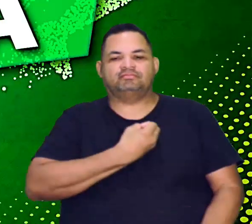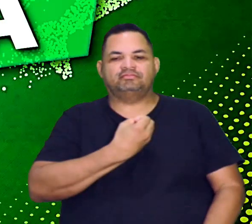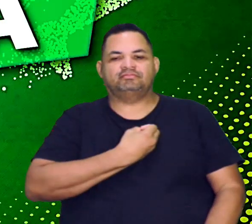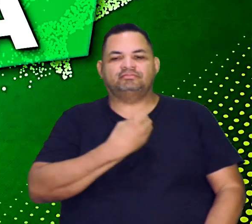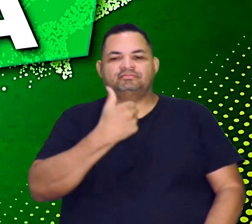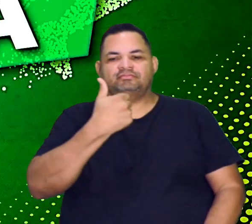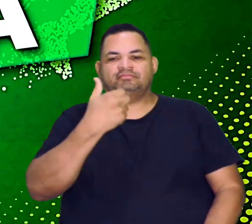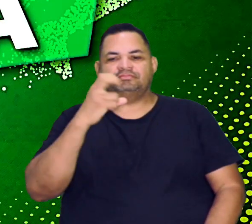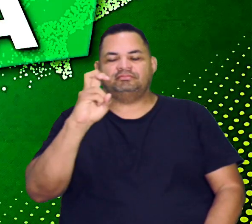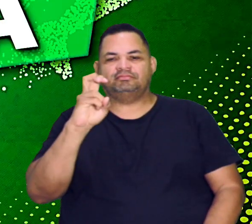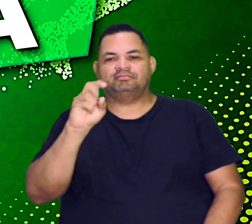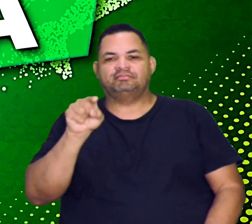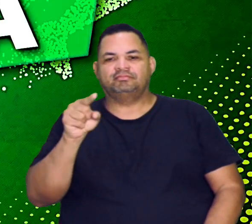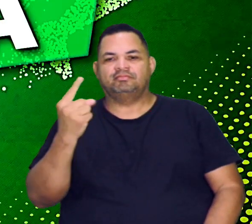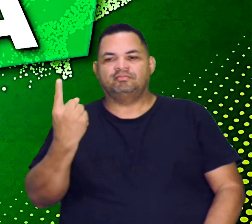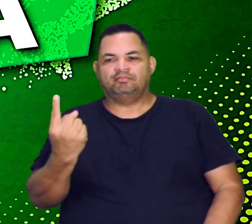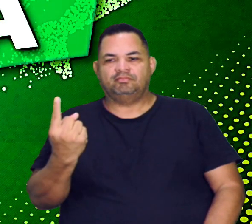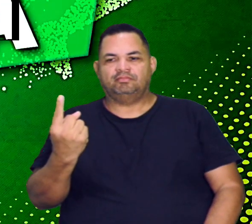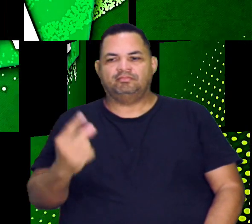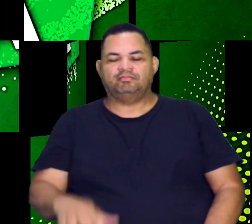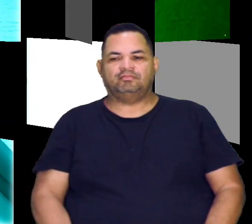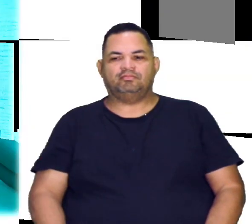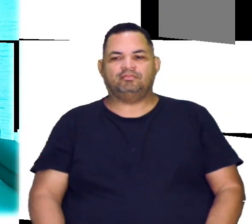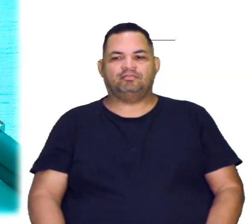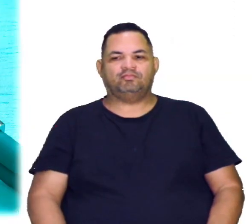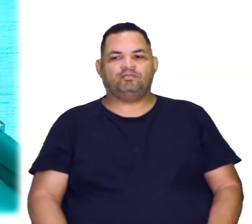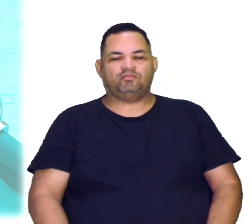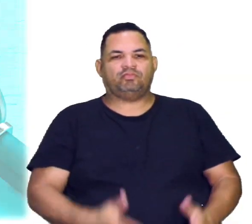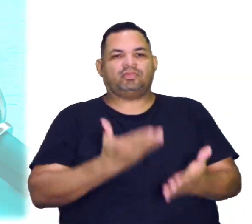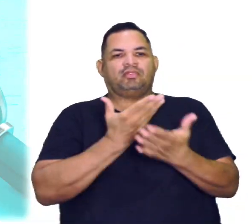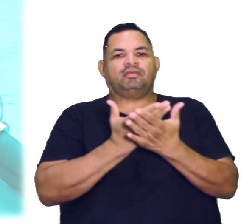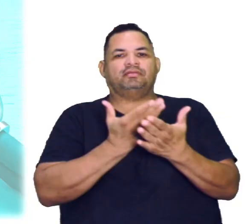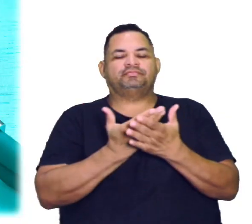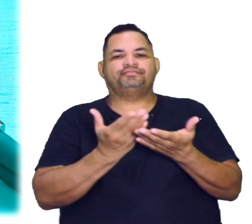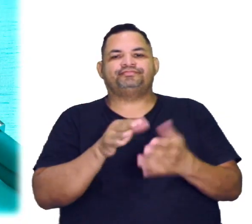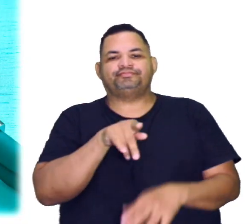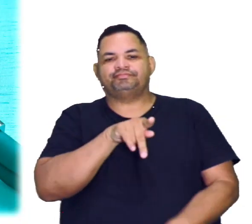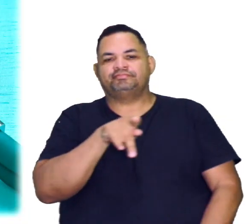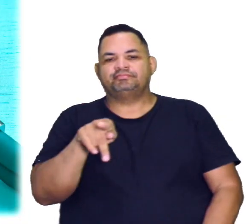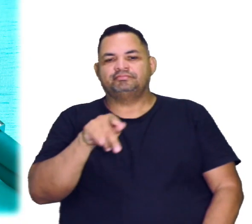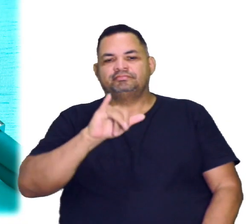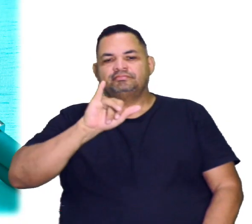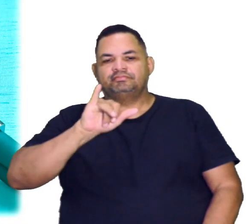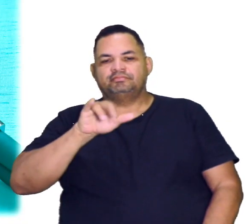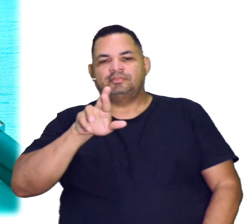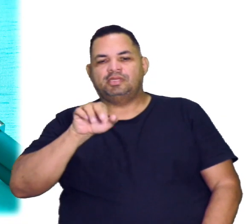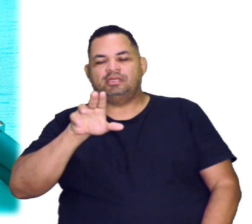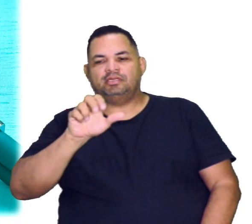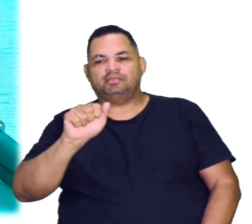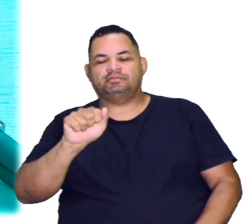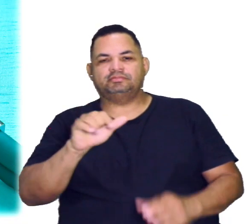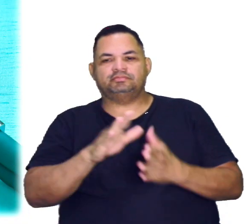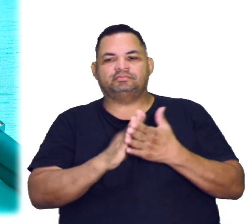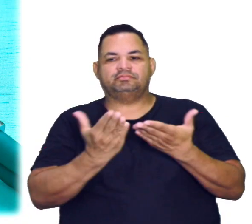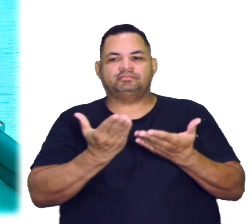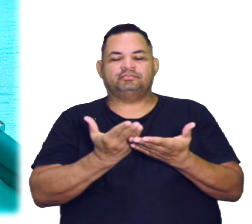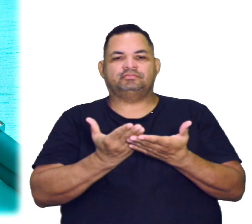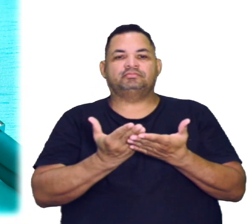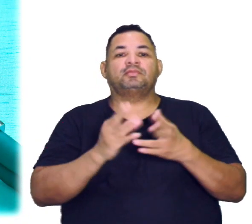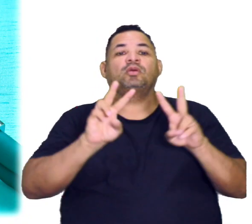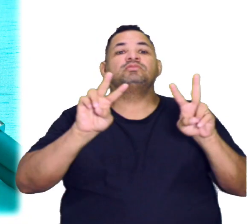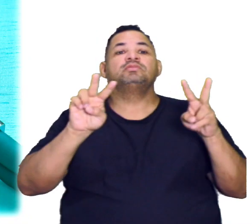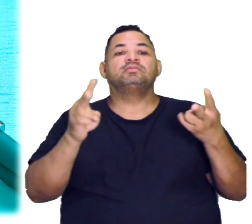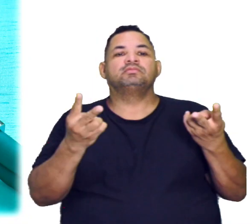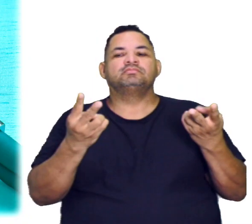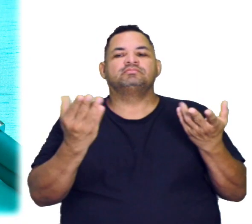número 15, 15.1. Então, nessa aula de hoje, a Prof. Iris vai falar com vocês aqui a